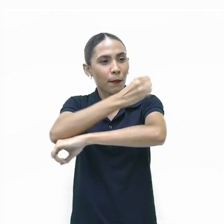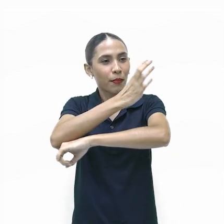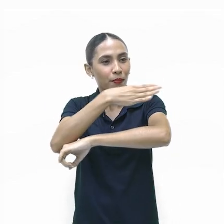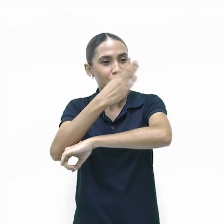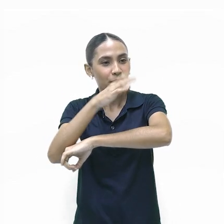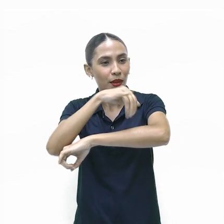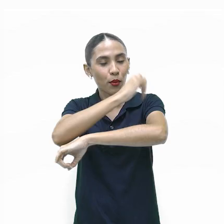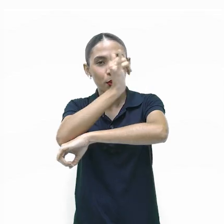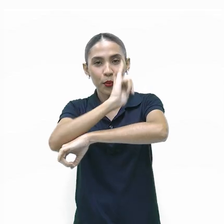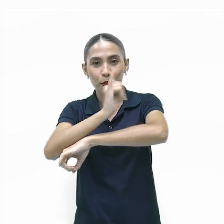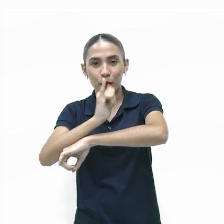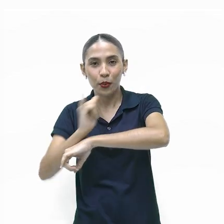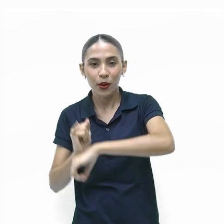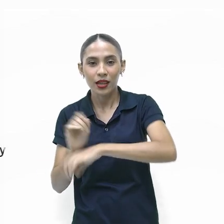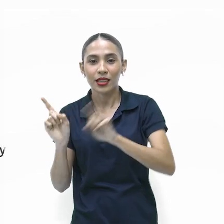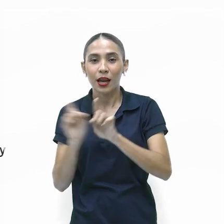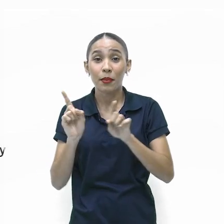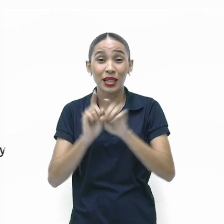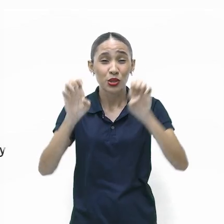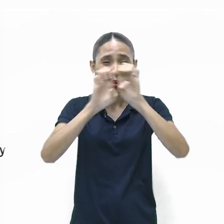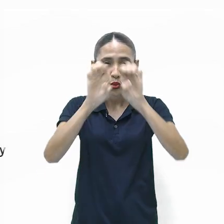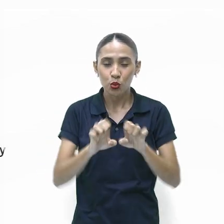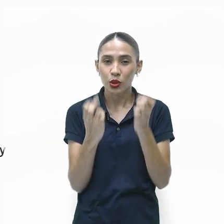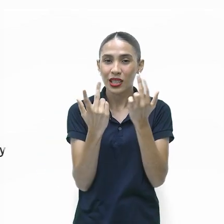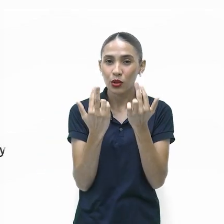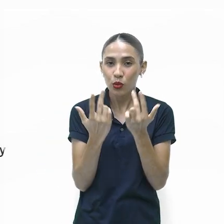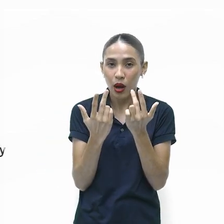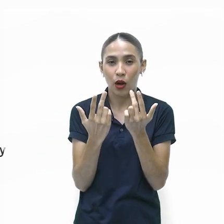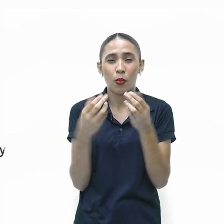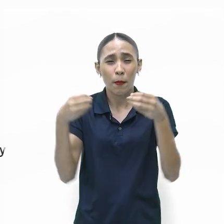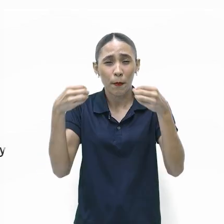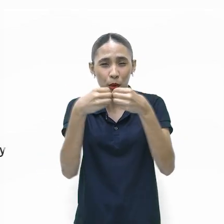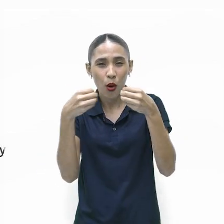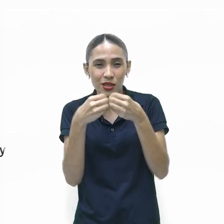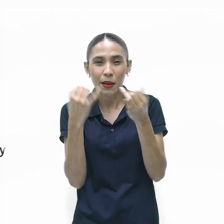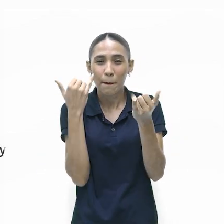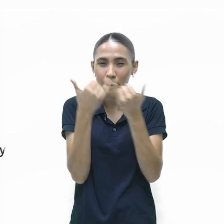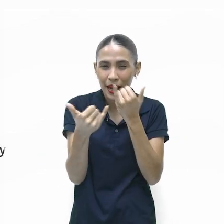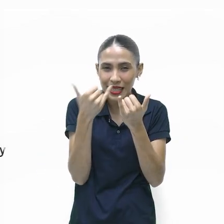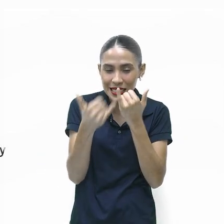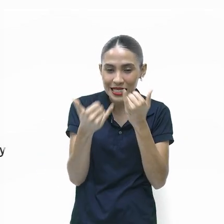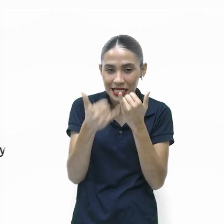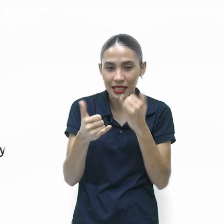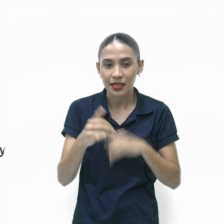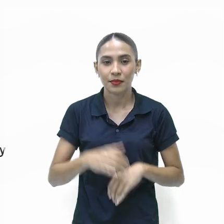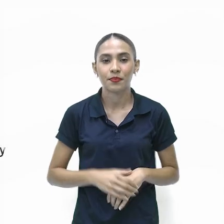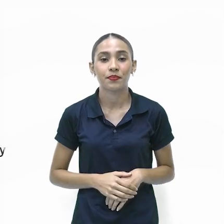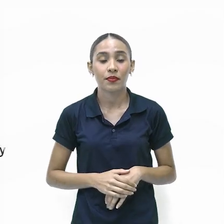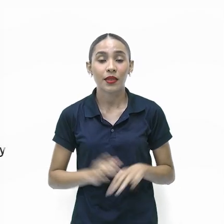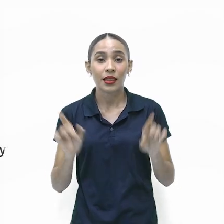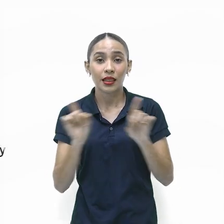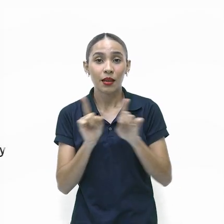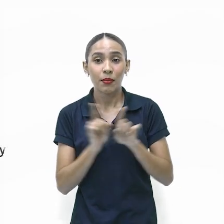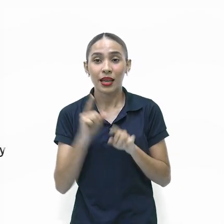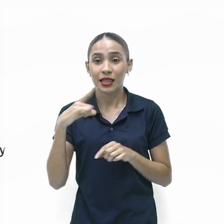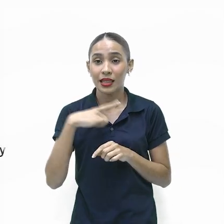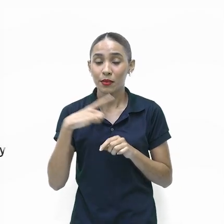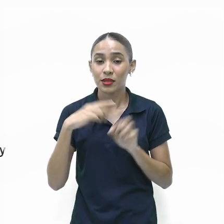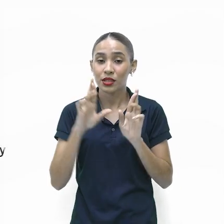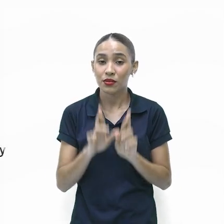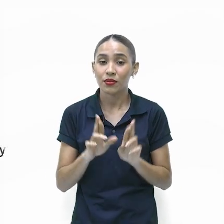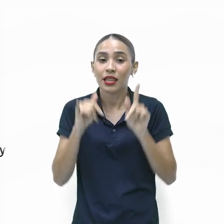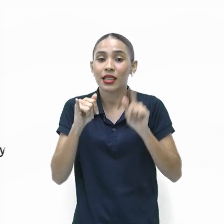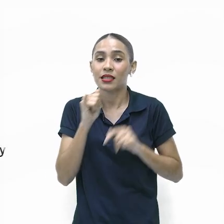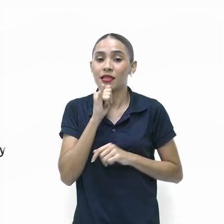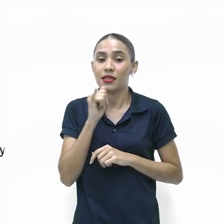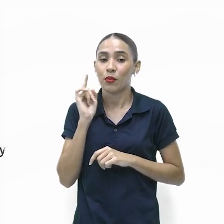estão dentro do mesmo plano arquitetônico, ou seja, com origens muito próximas, né, de ancestrais. Nós temos aí